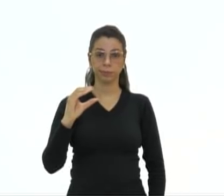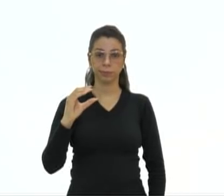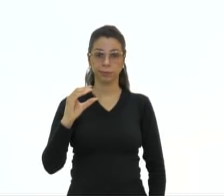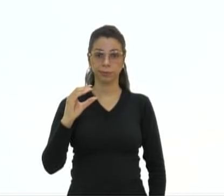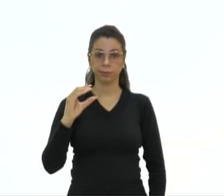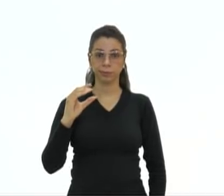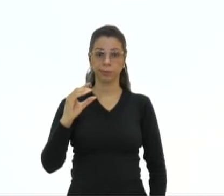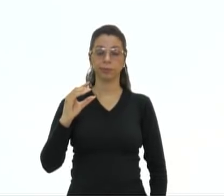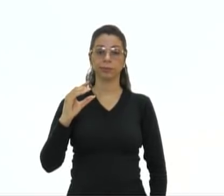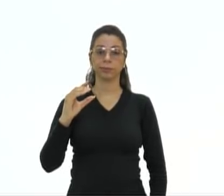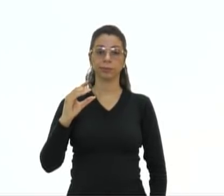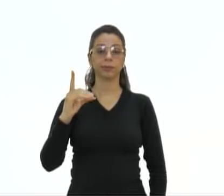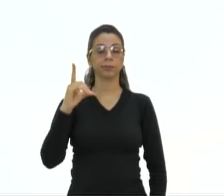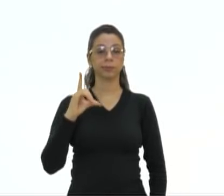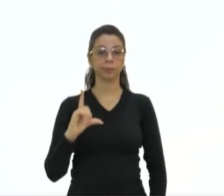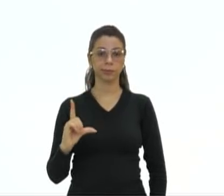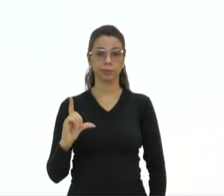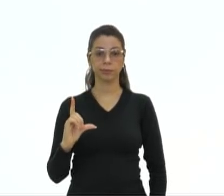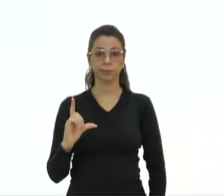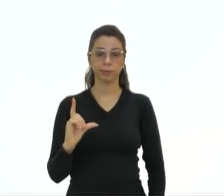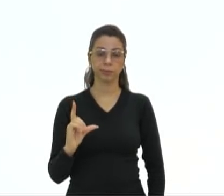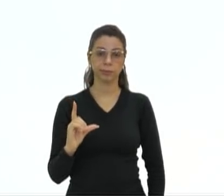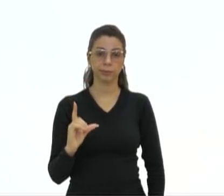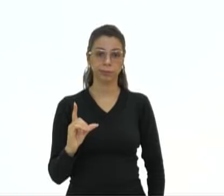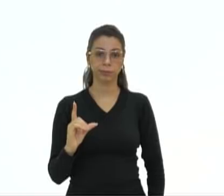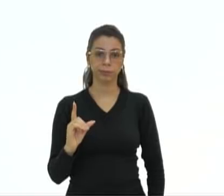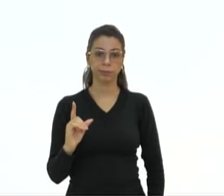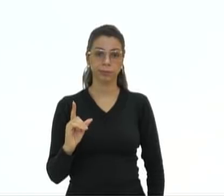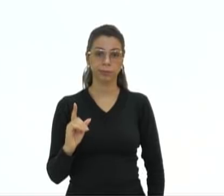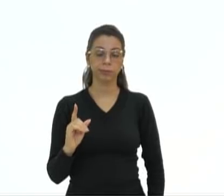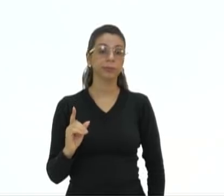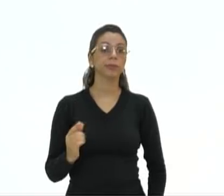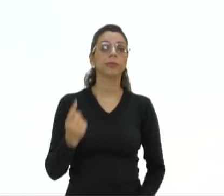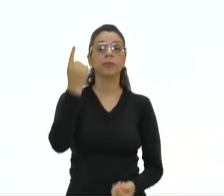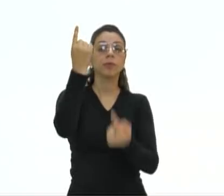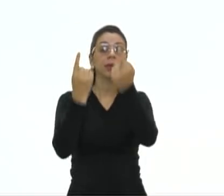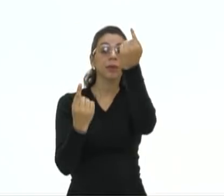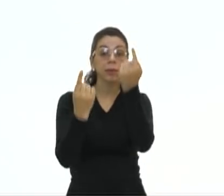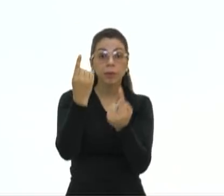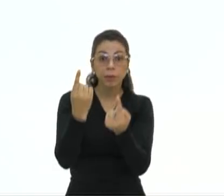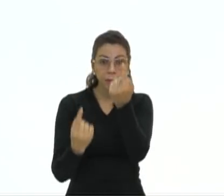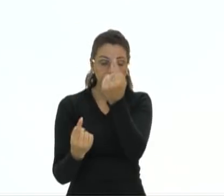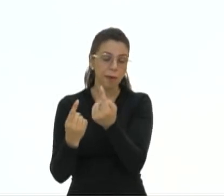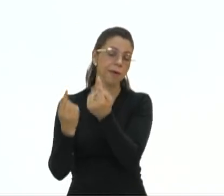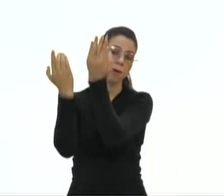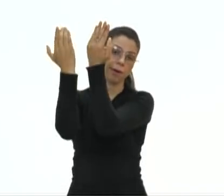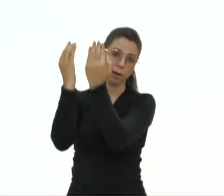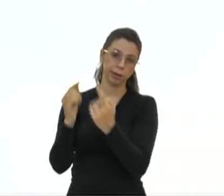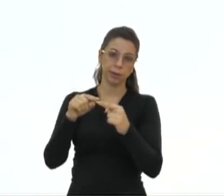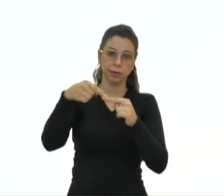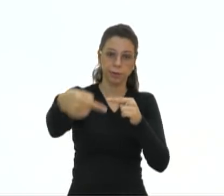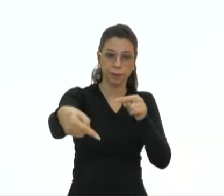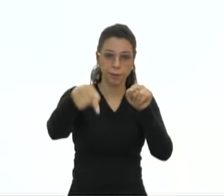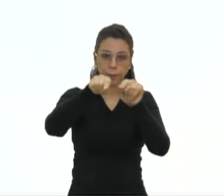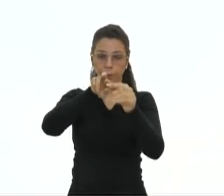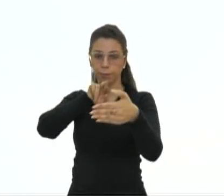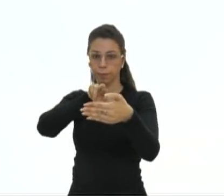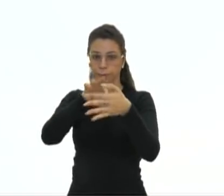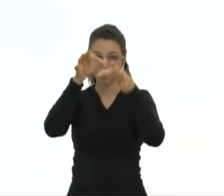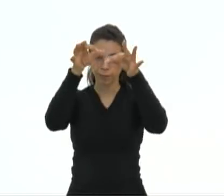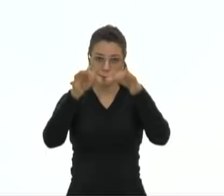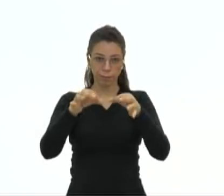seios nasais. Ou na letra D, nos pelos nasais. Dá uma olhadinha e eu já volto com a resposta